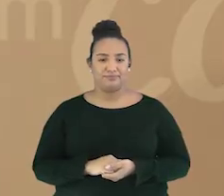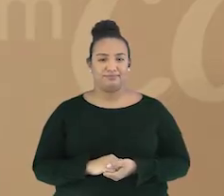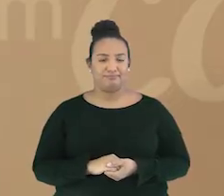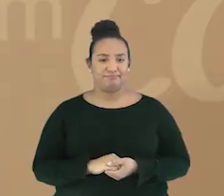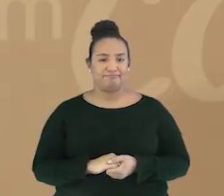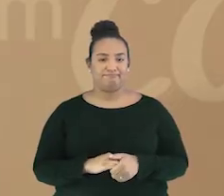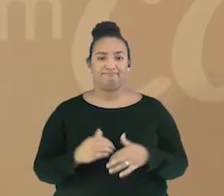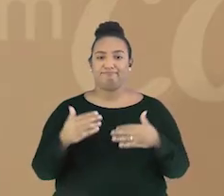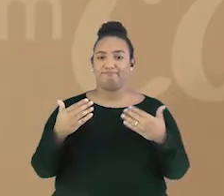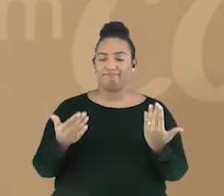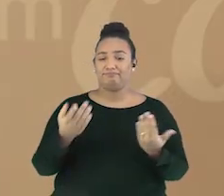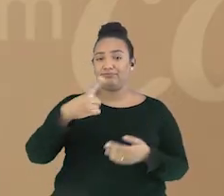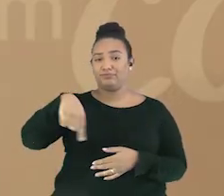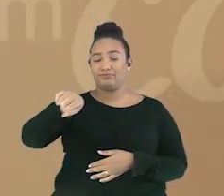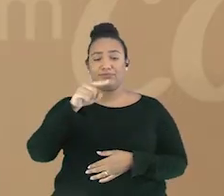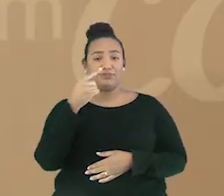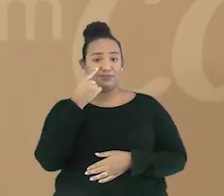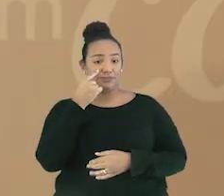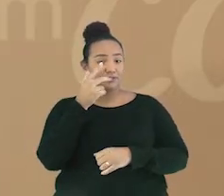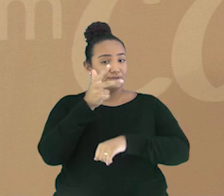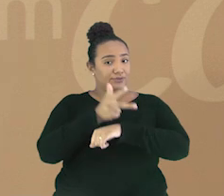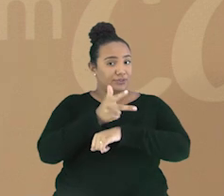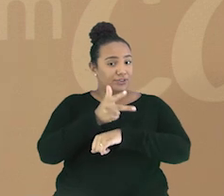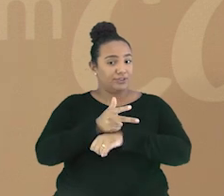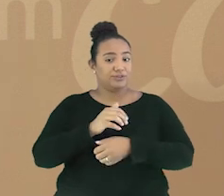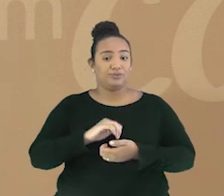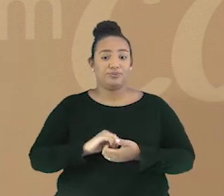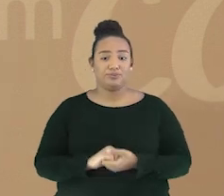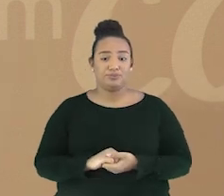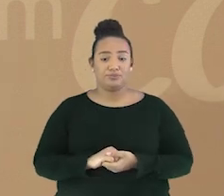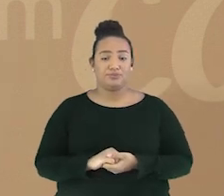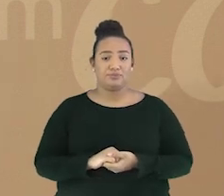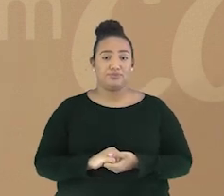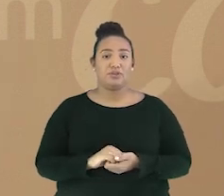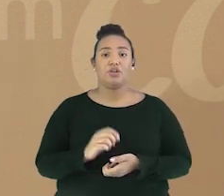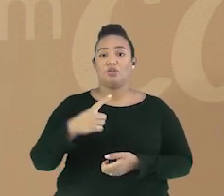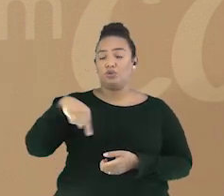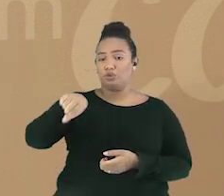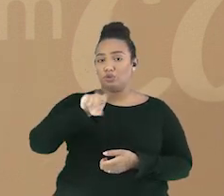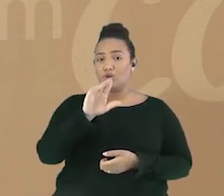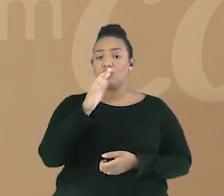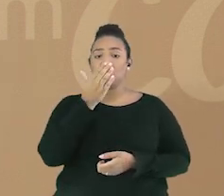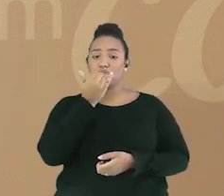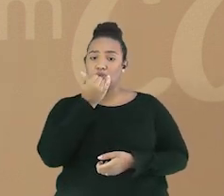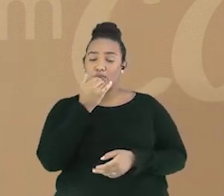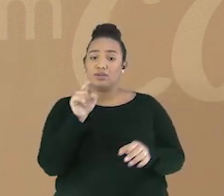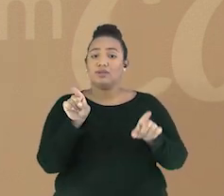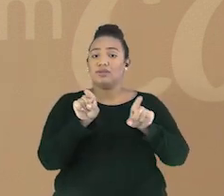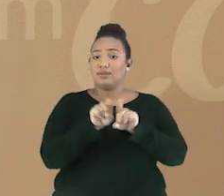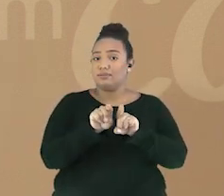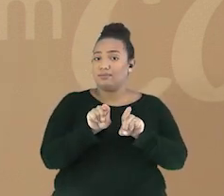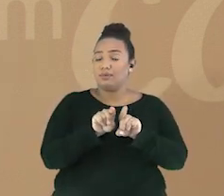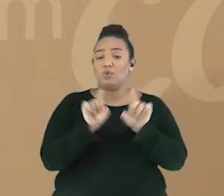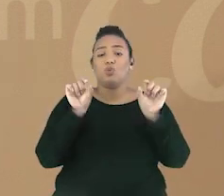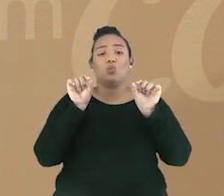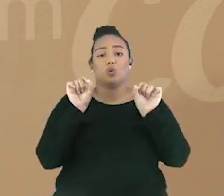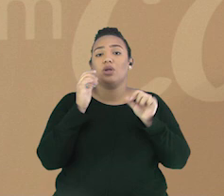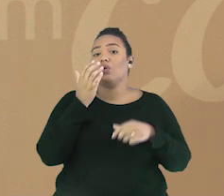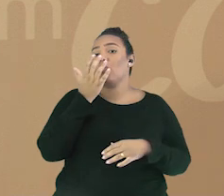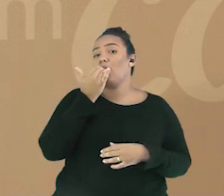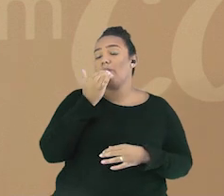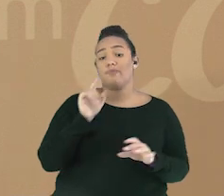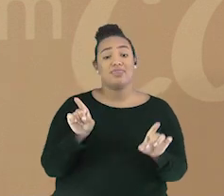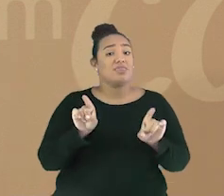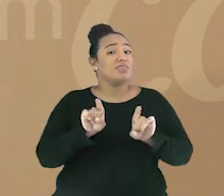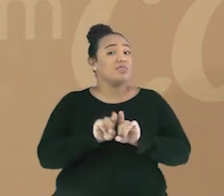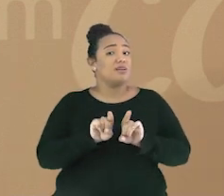Como vimos no vídeo, não só o que comemos, mas como comemos e na quantidade que comemos, tudo